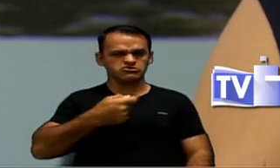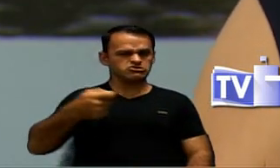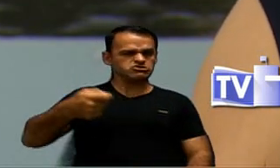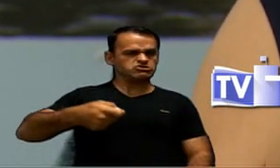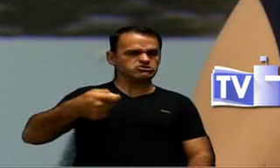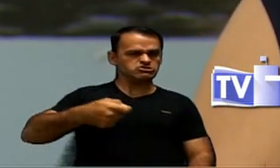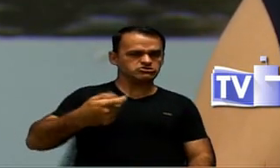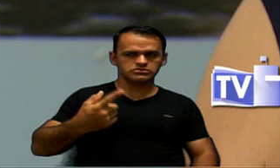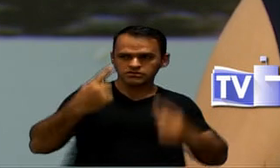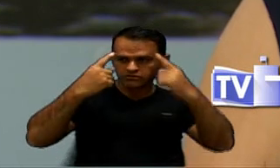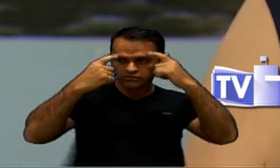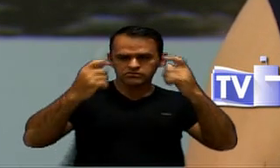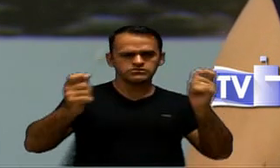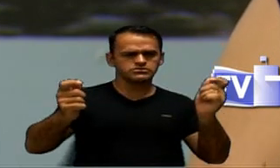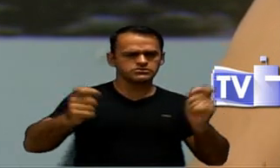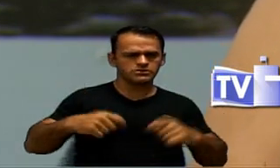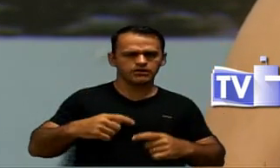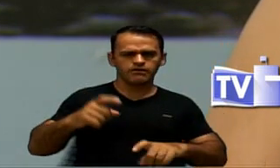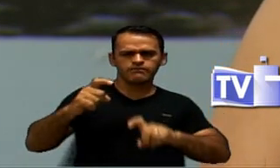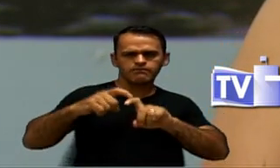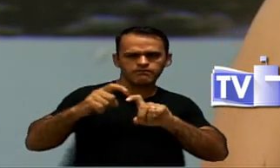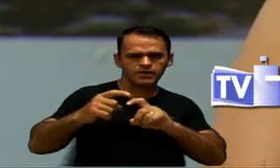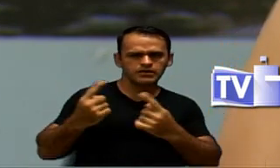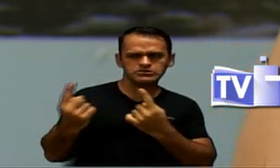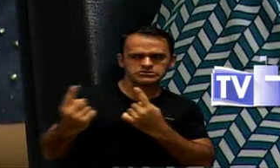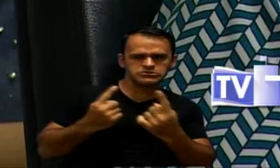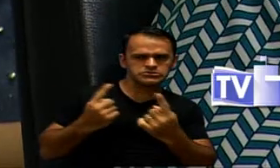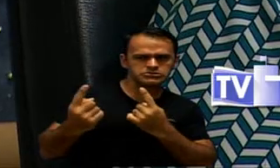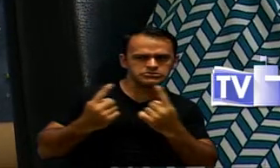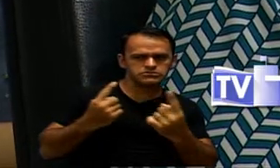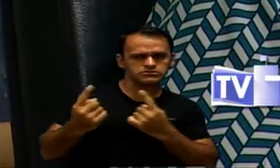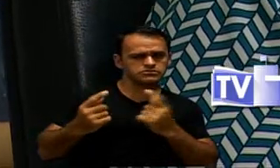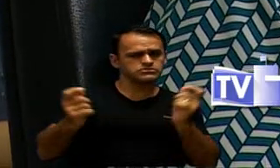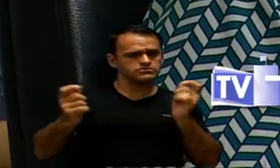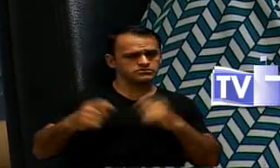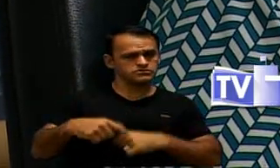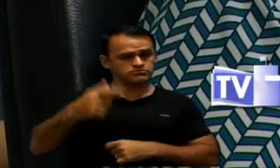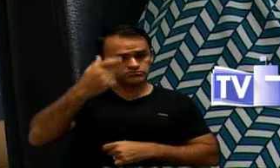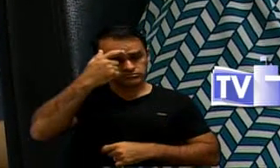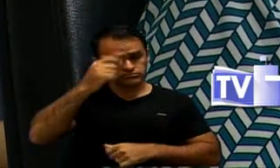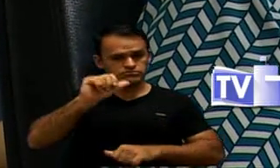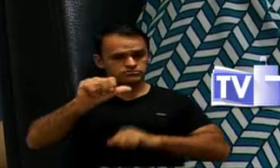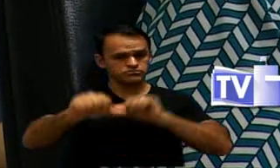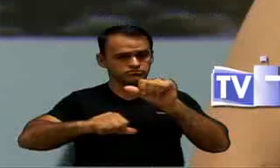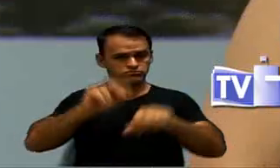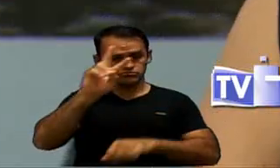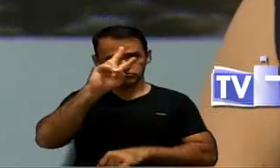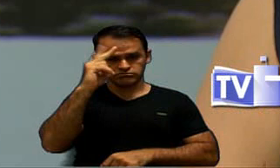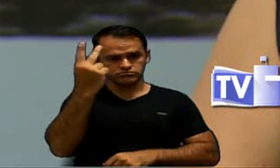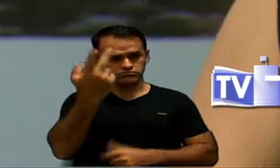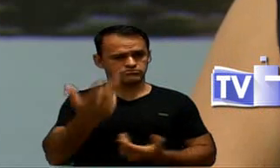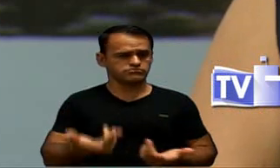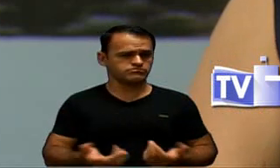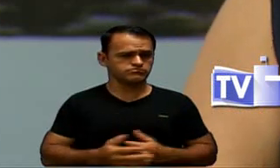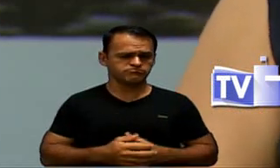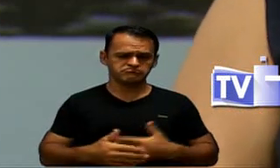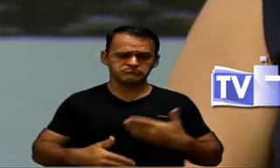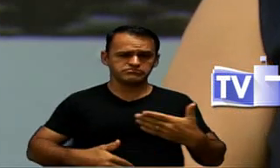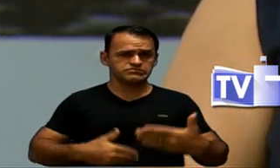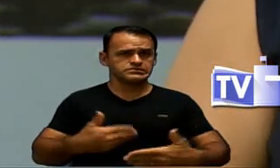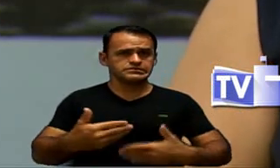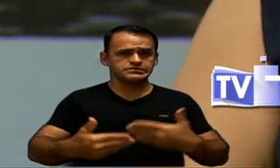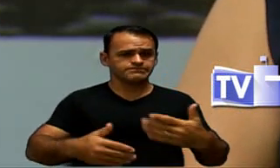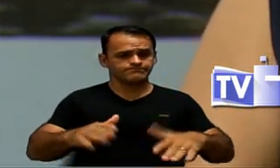brutalidade humana, principalmente em relação ao machismo. Então nós temos tudo isso, mas infelizmente às vezes isso não